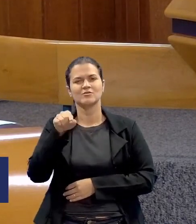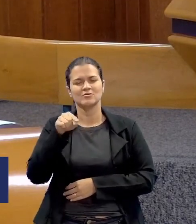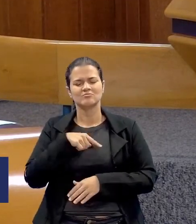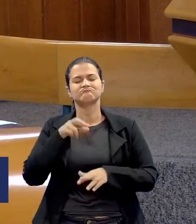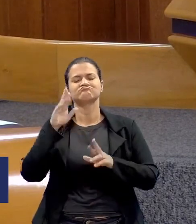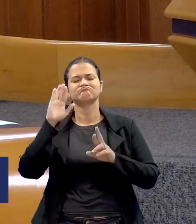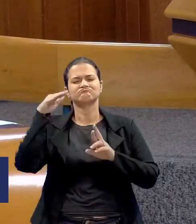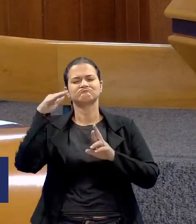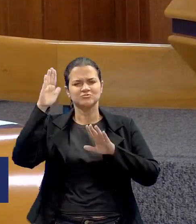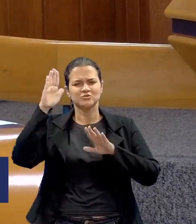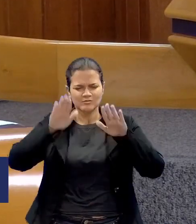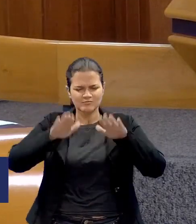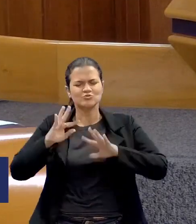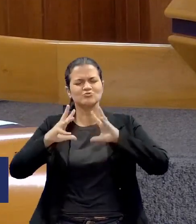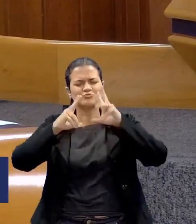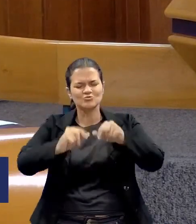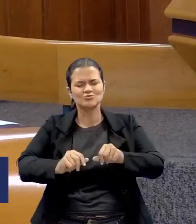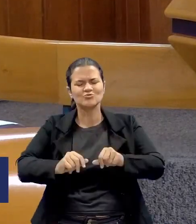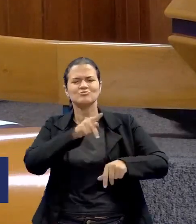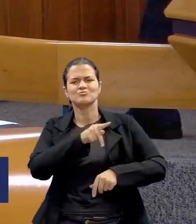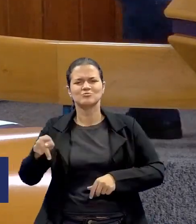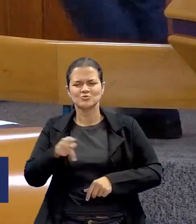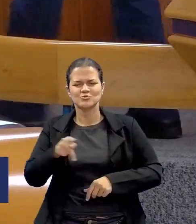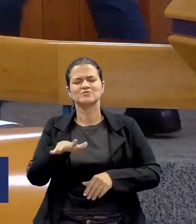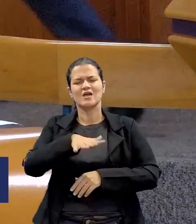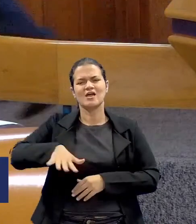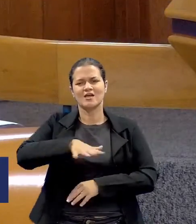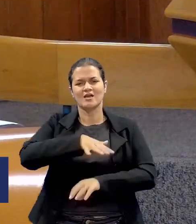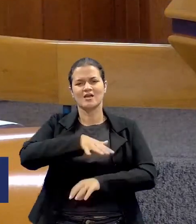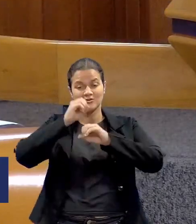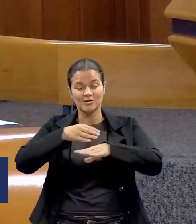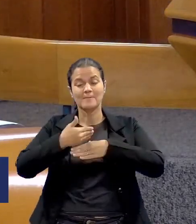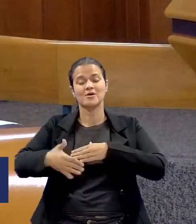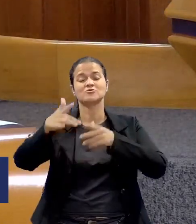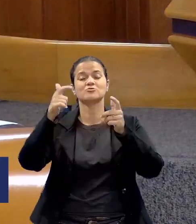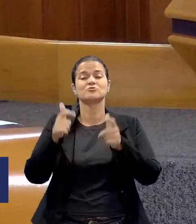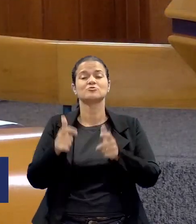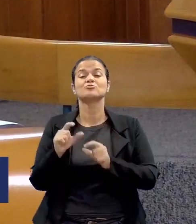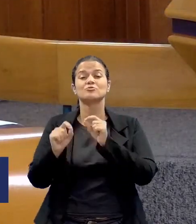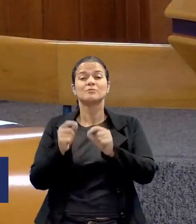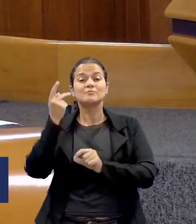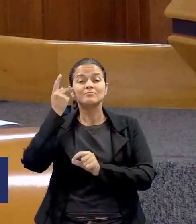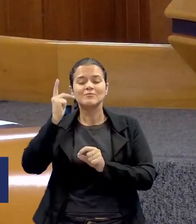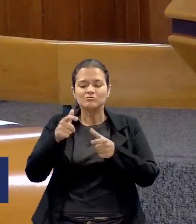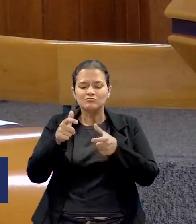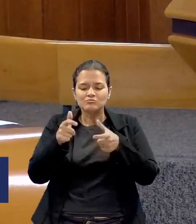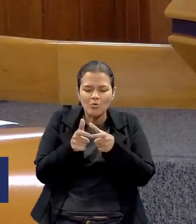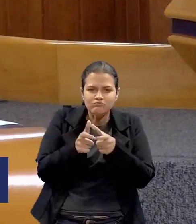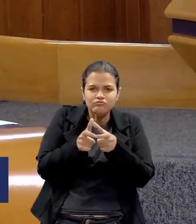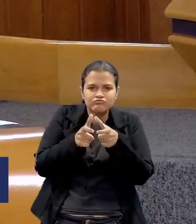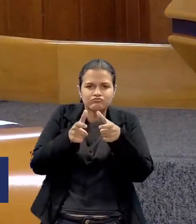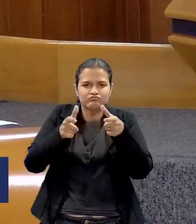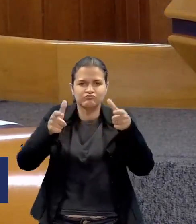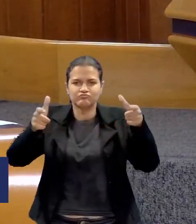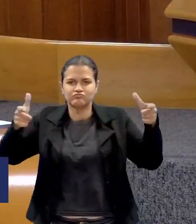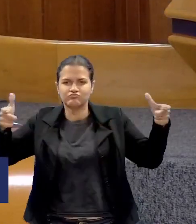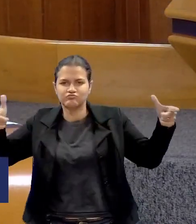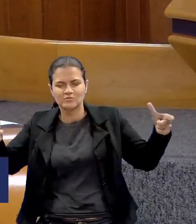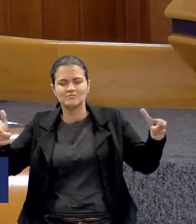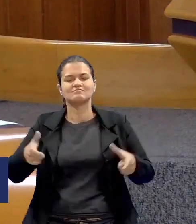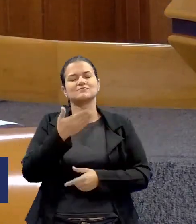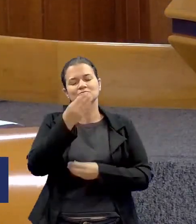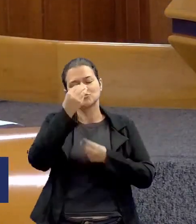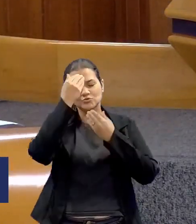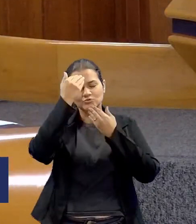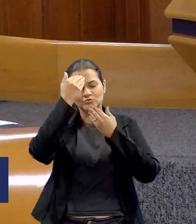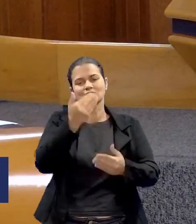causa maior da sociedade, a educação, a partir do local para o global. Pantaleão, obrigado por